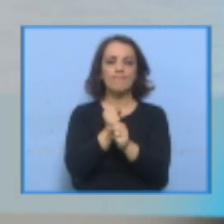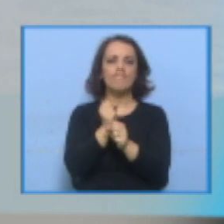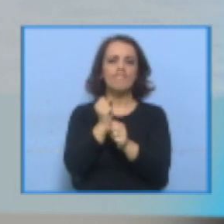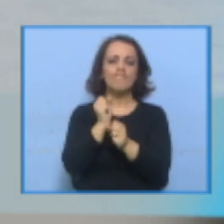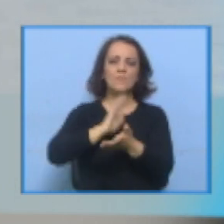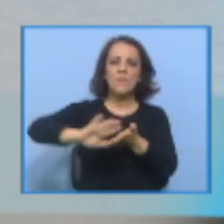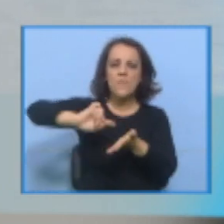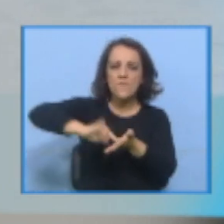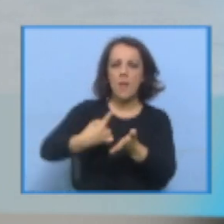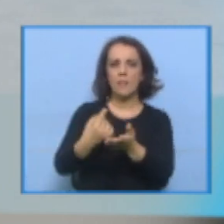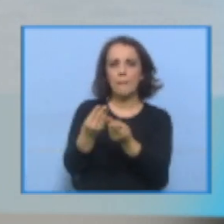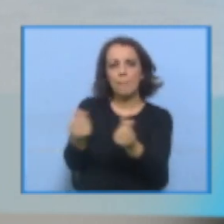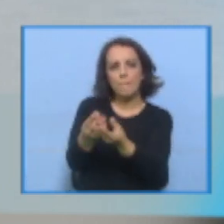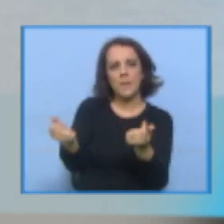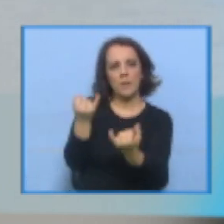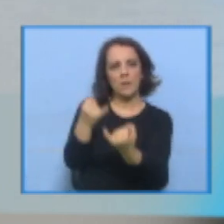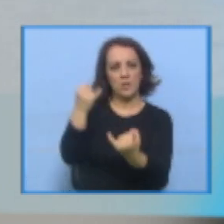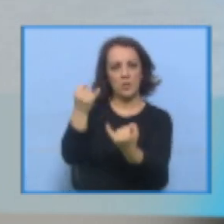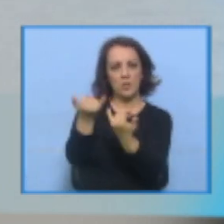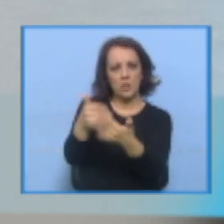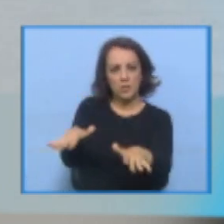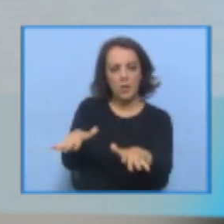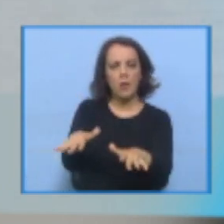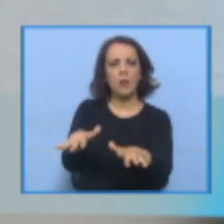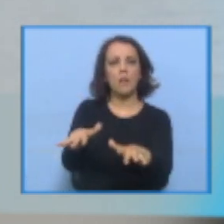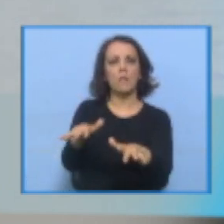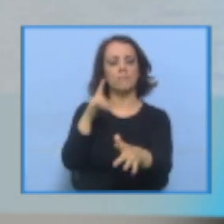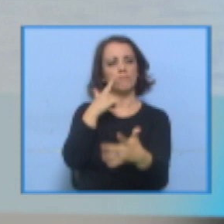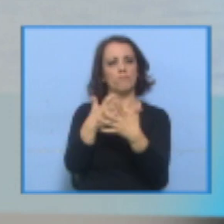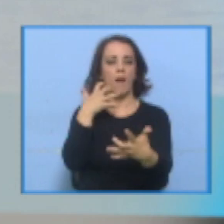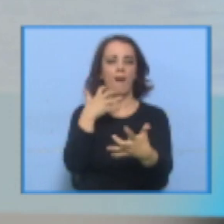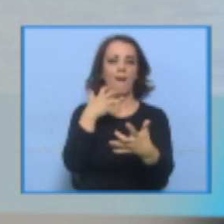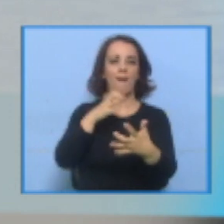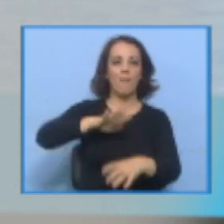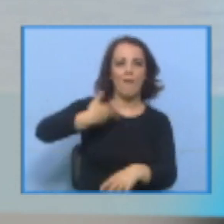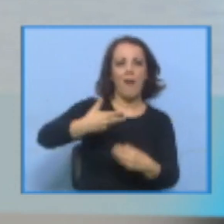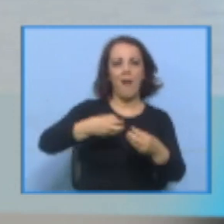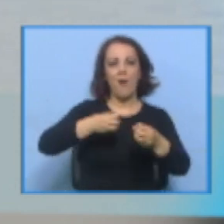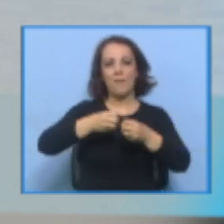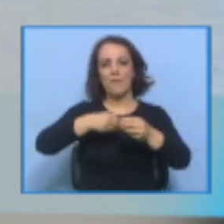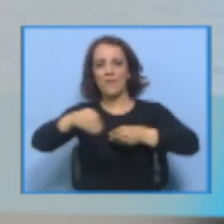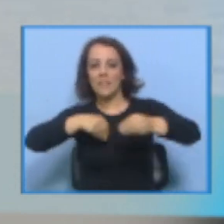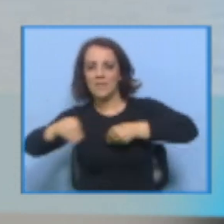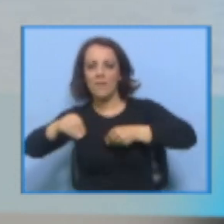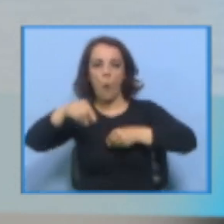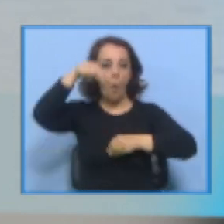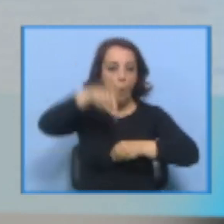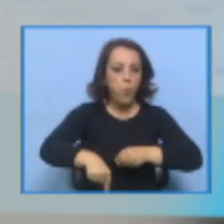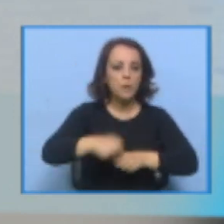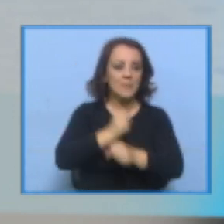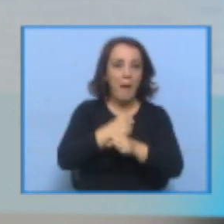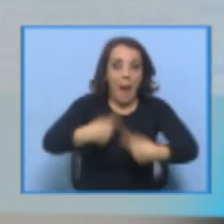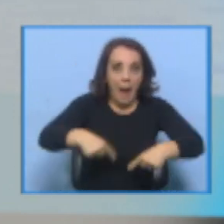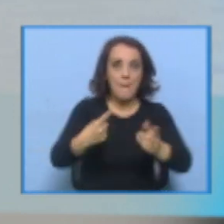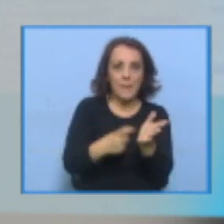ferramentas digitais, muito marcado pela flexibilização, pelo momento, pelo trabalho hoje e amanhã logo se